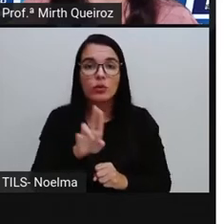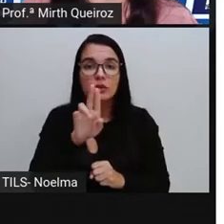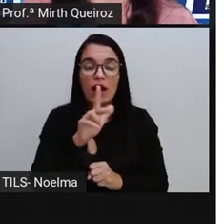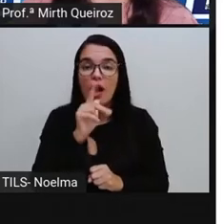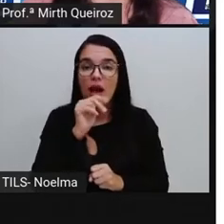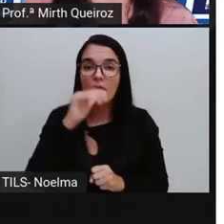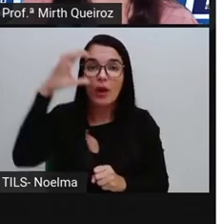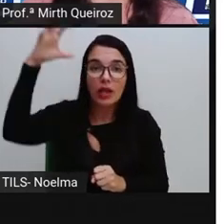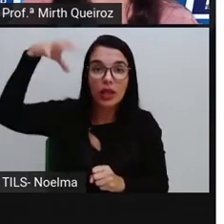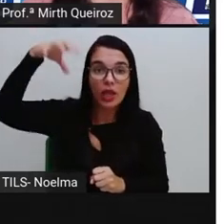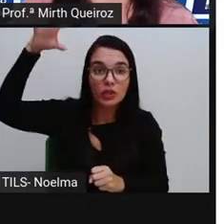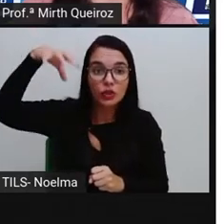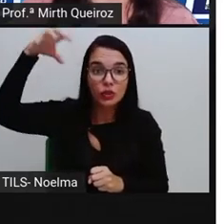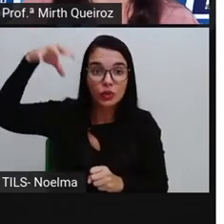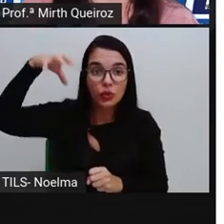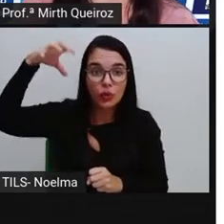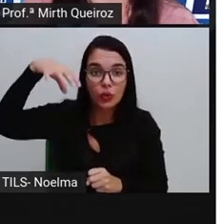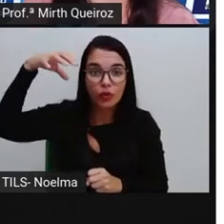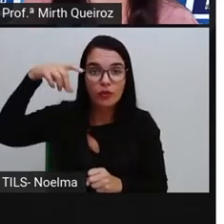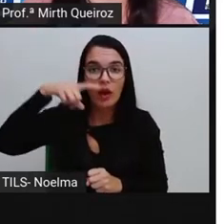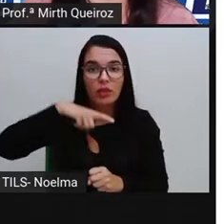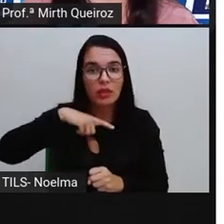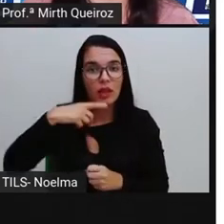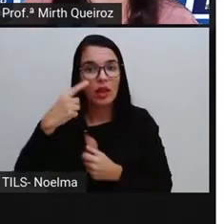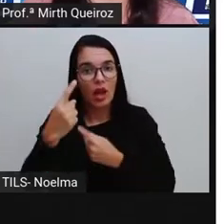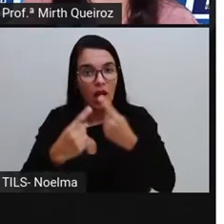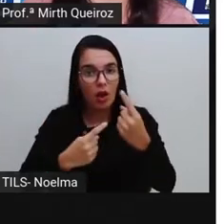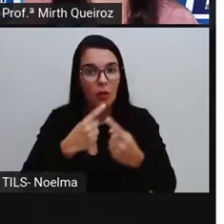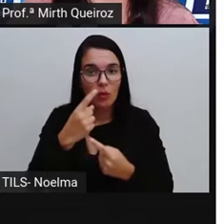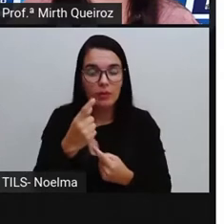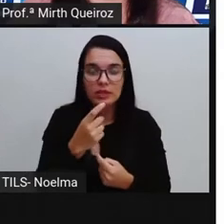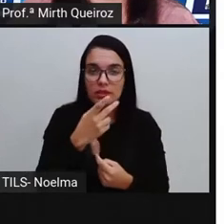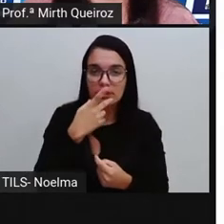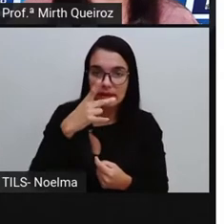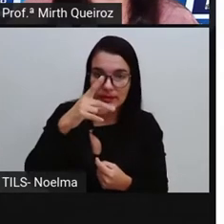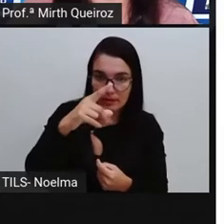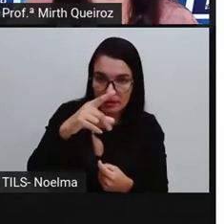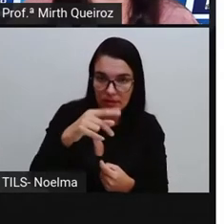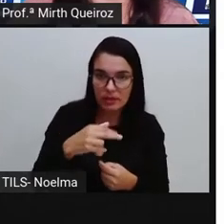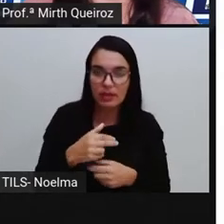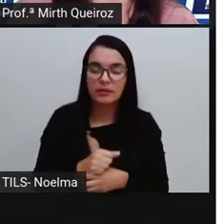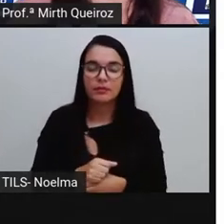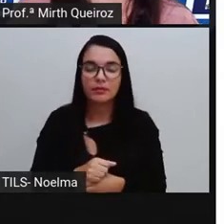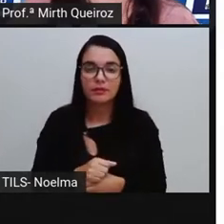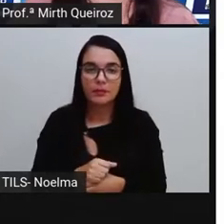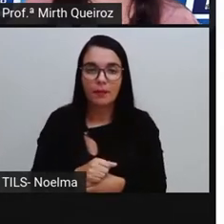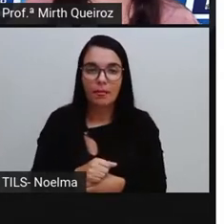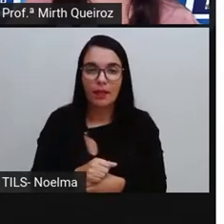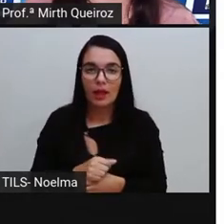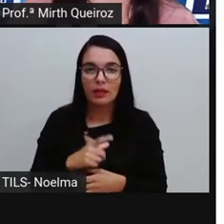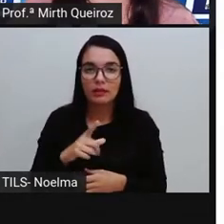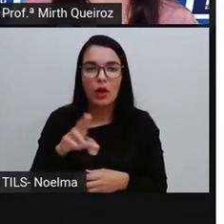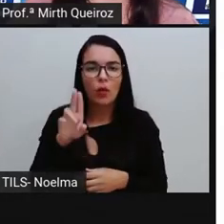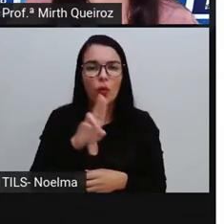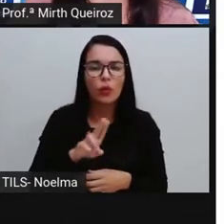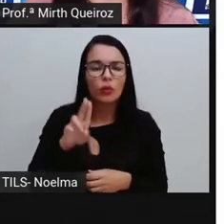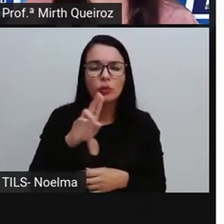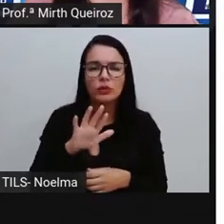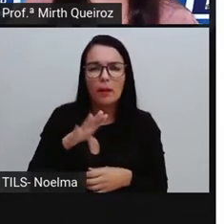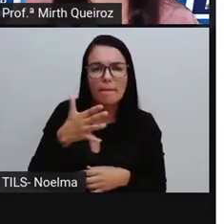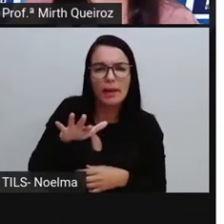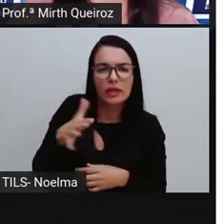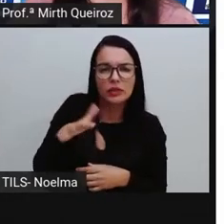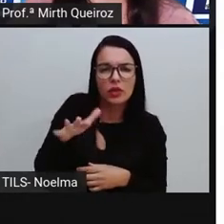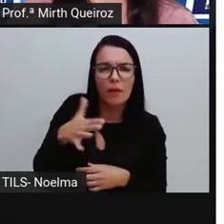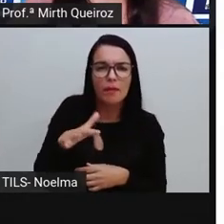necessário o acréscimo aí de alguns sais minerais o consumo médio de água